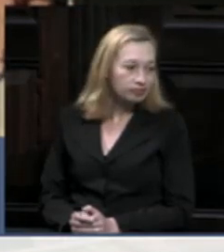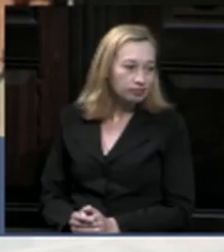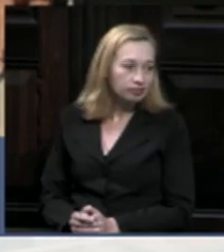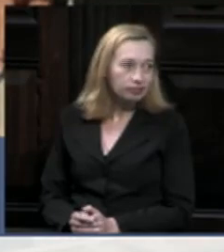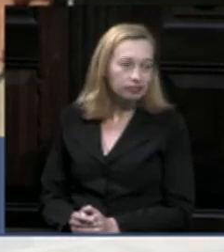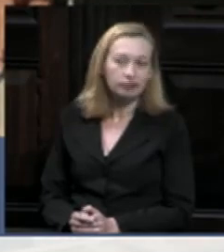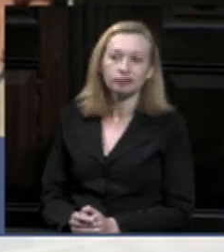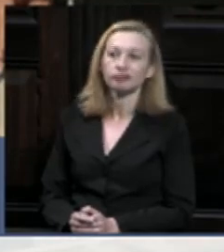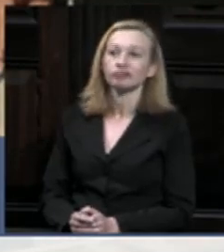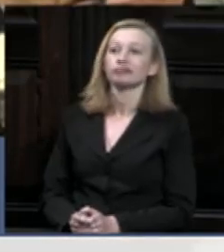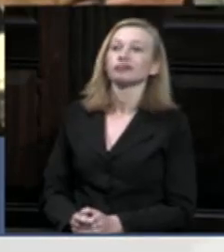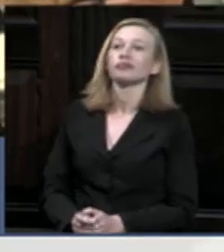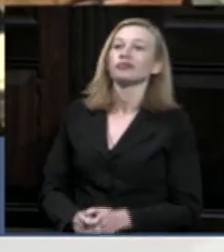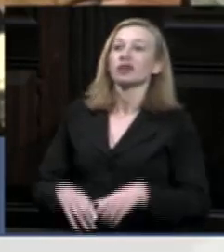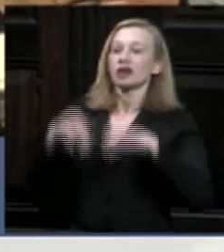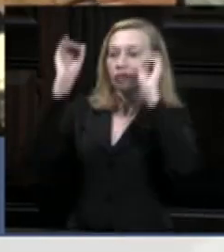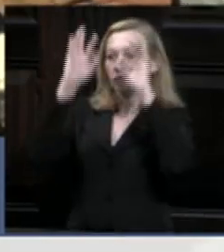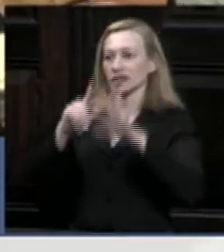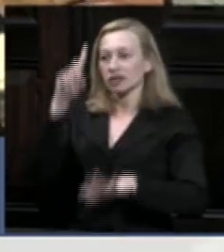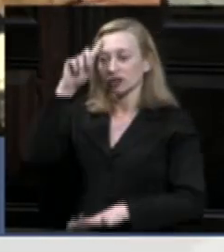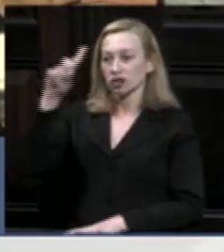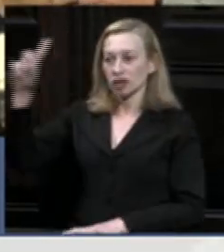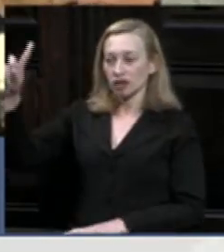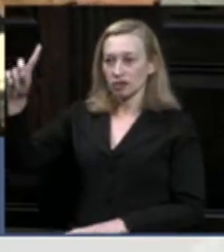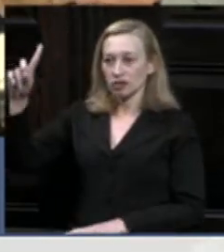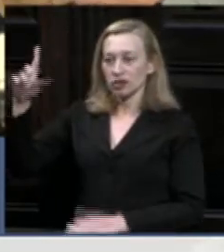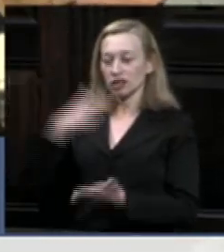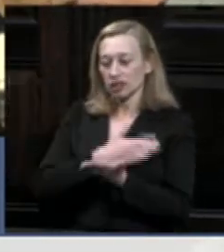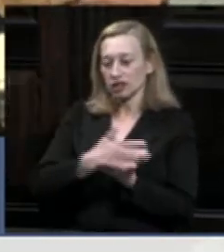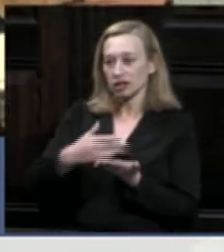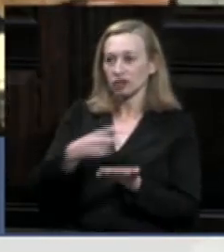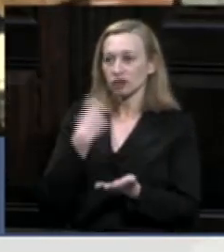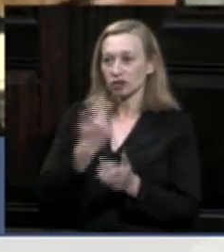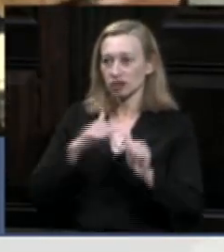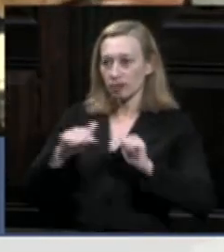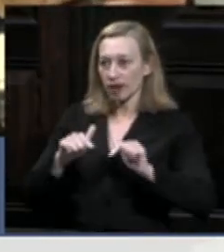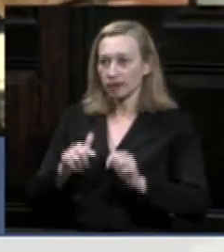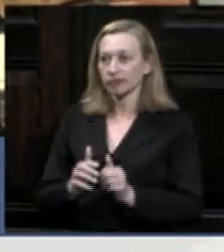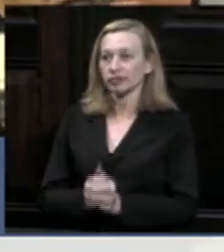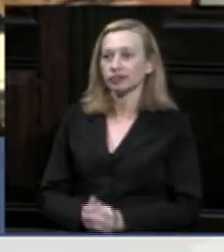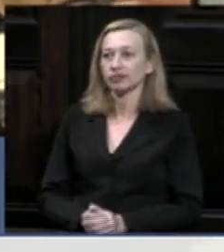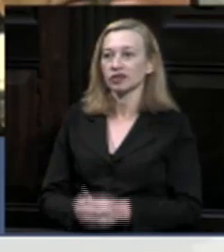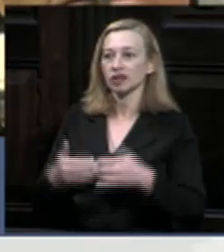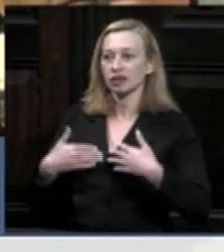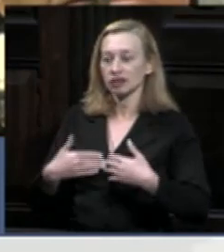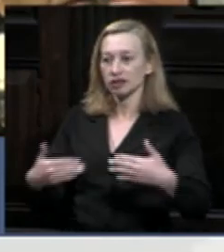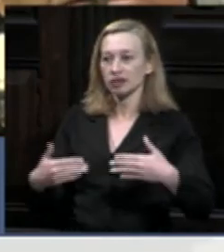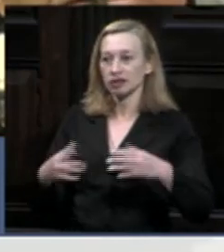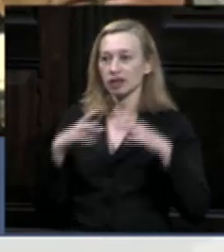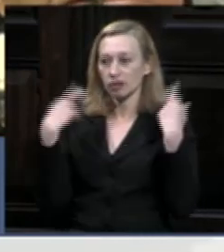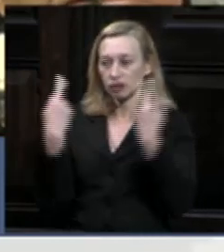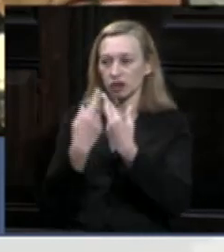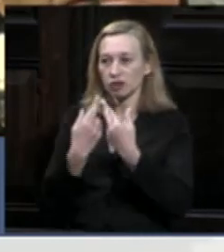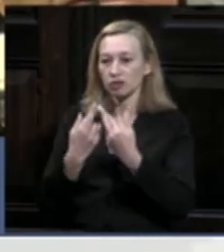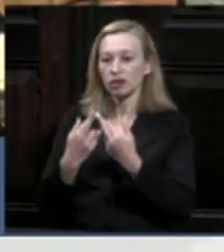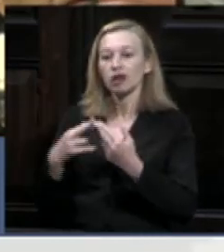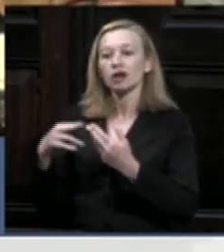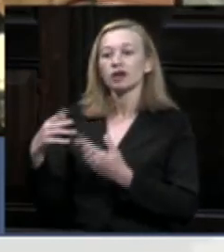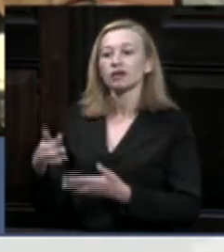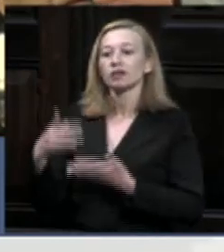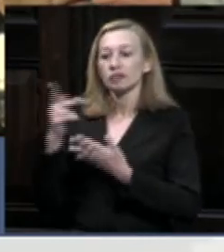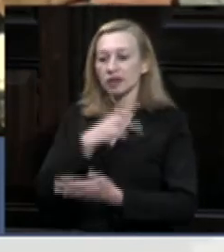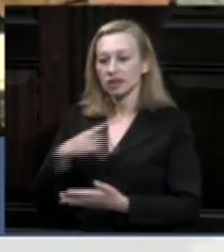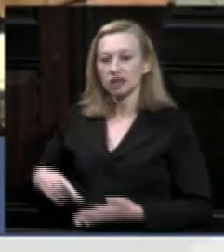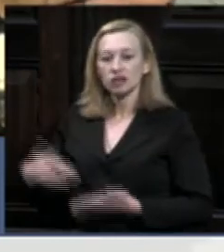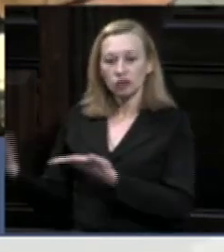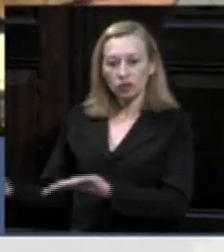havia um número legal sob a proteção de deus iniciamos nosso trabalho está aberta a sessão presidência com vida nove deputados luiz